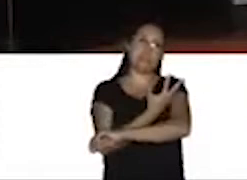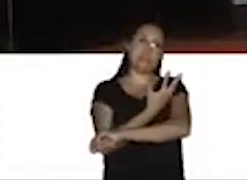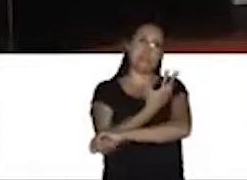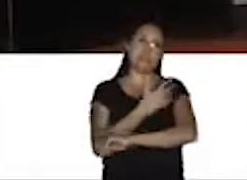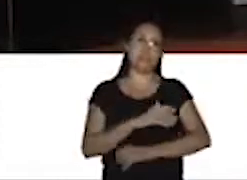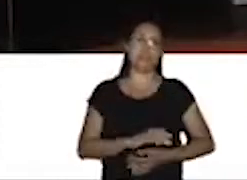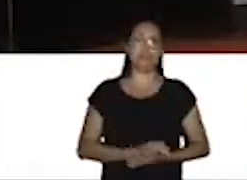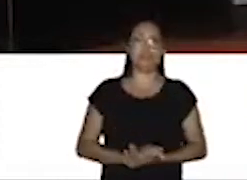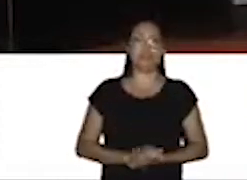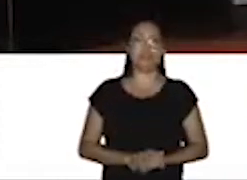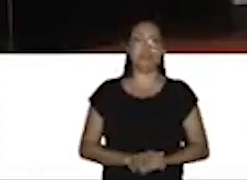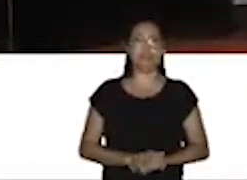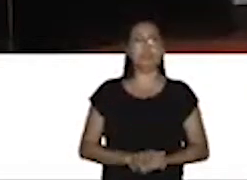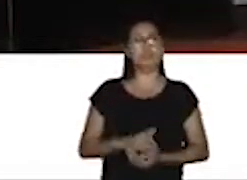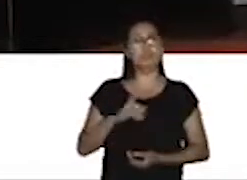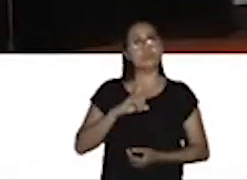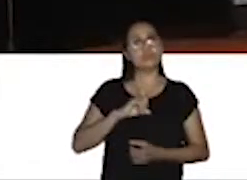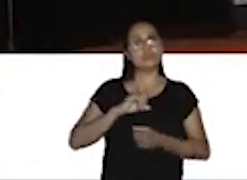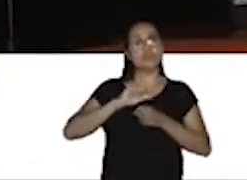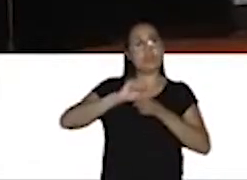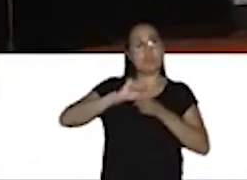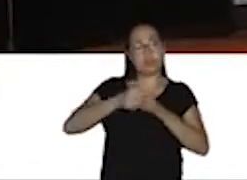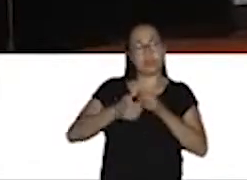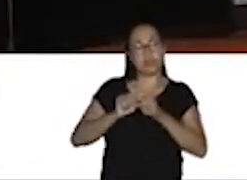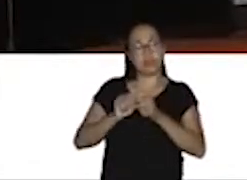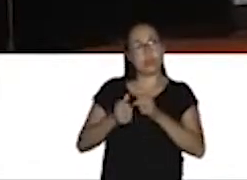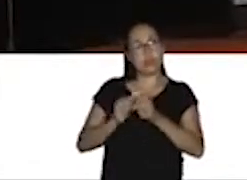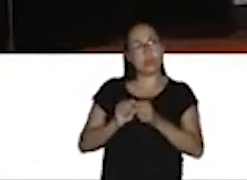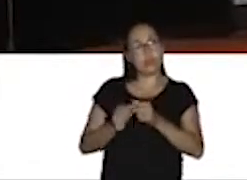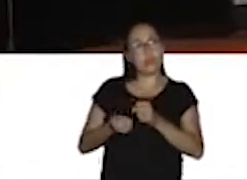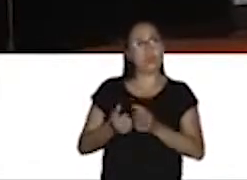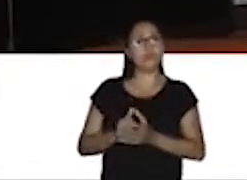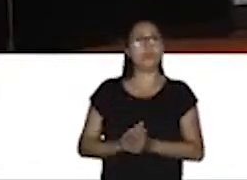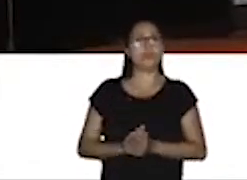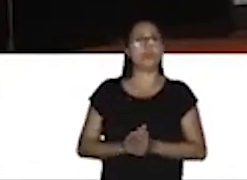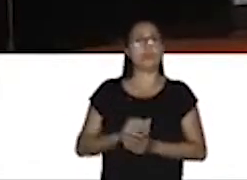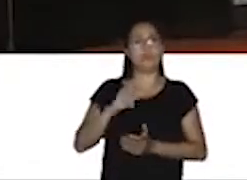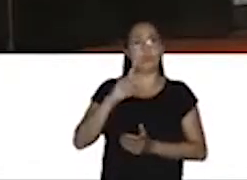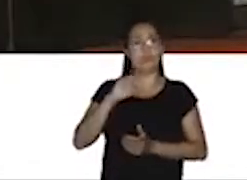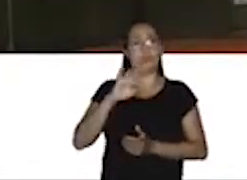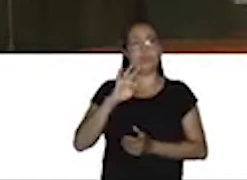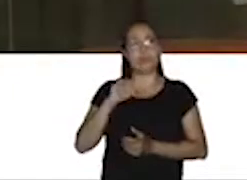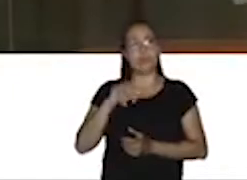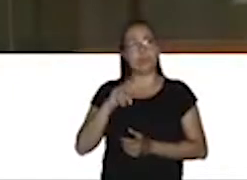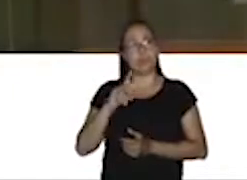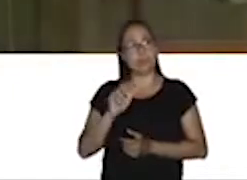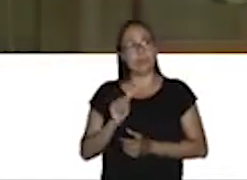Era pura bergamota, araçá, pitanga e guabiju.